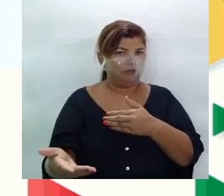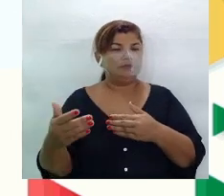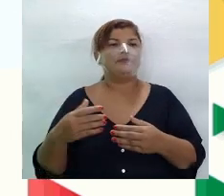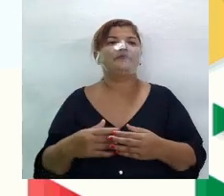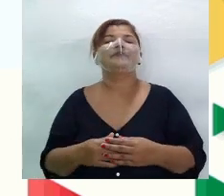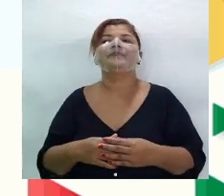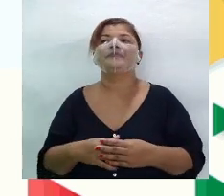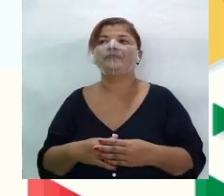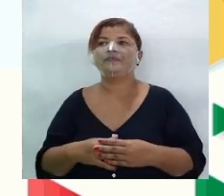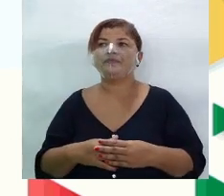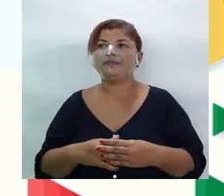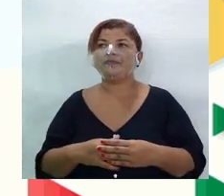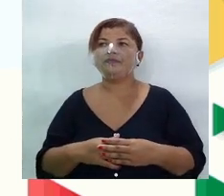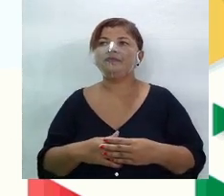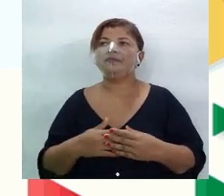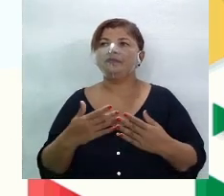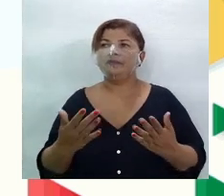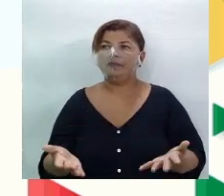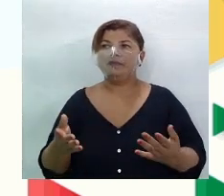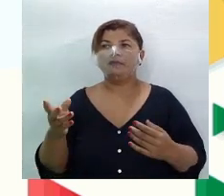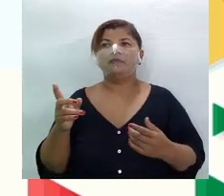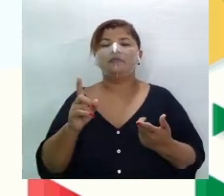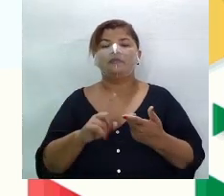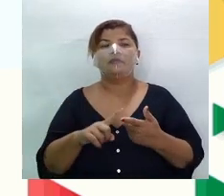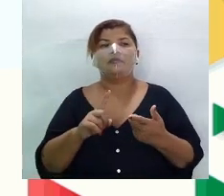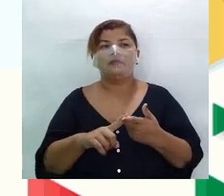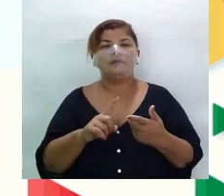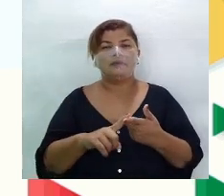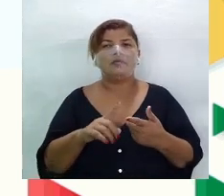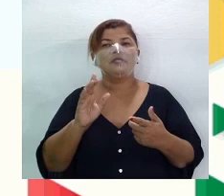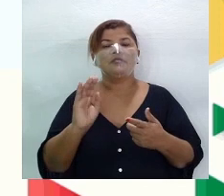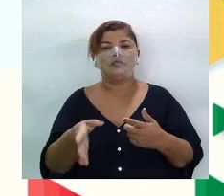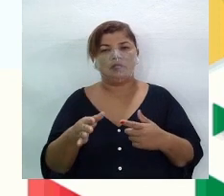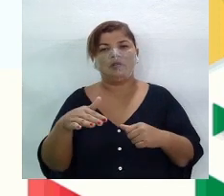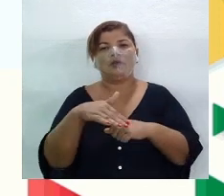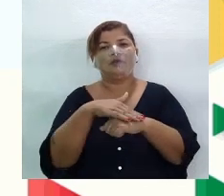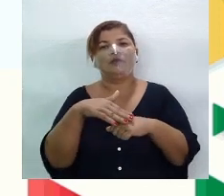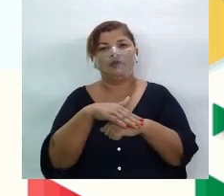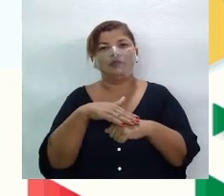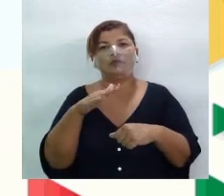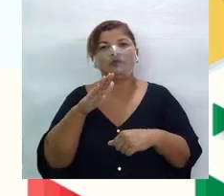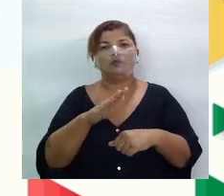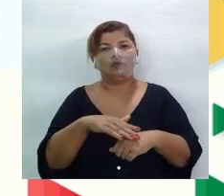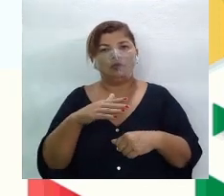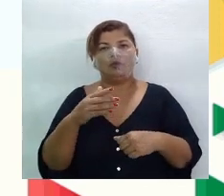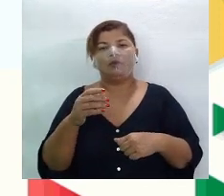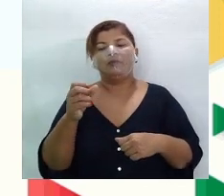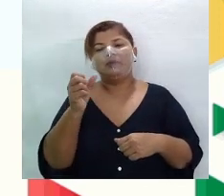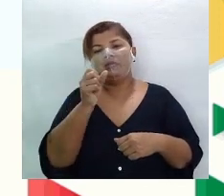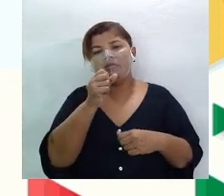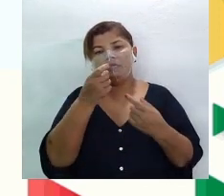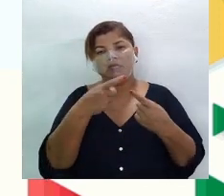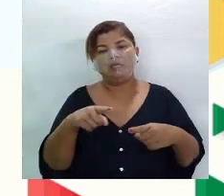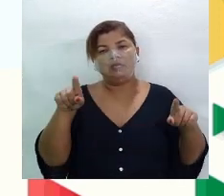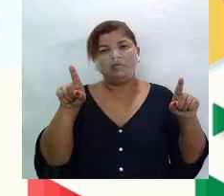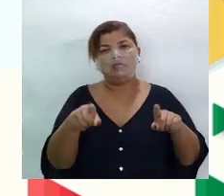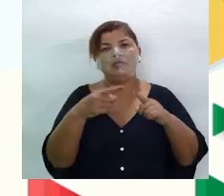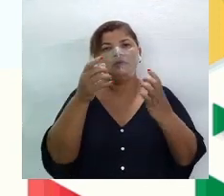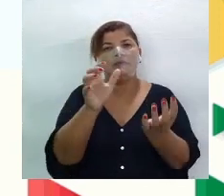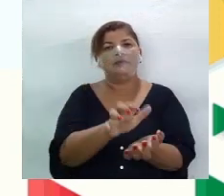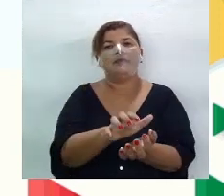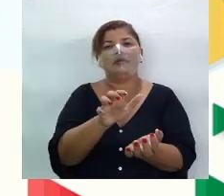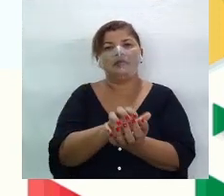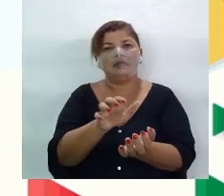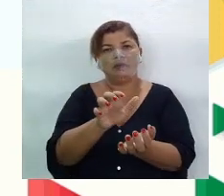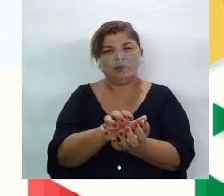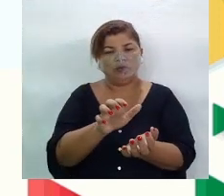O professor Diógenes, só para lembrar que em outro papo aqui, nós debatemos sobre o hino de Pernambuco, falamos um pouco também em outra hora